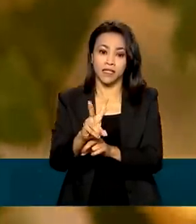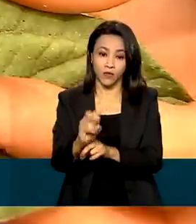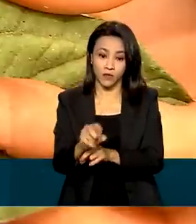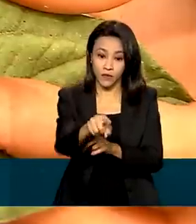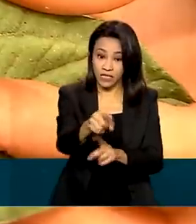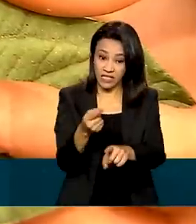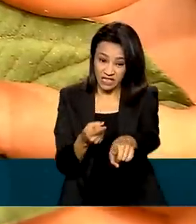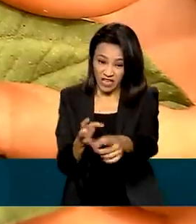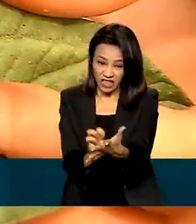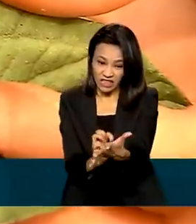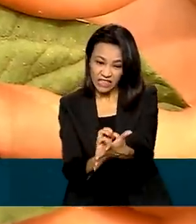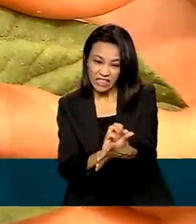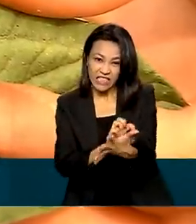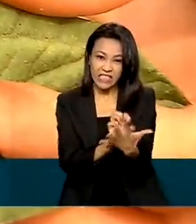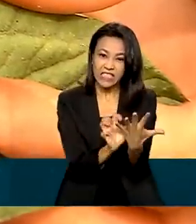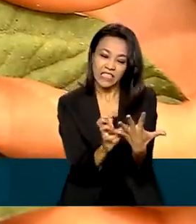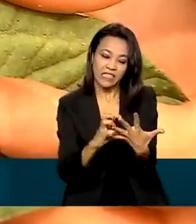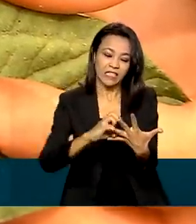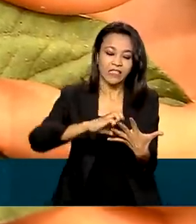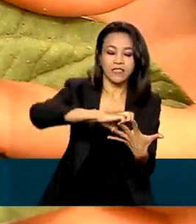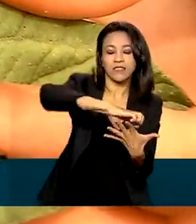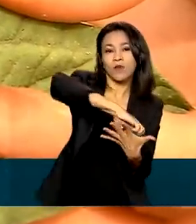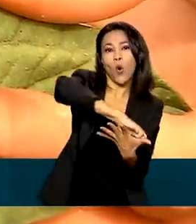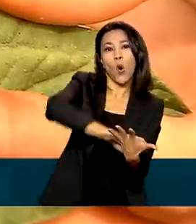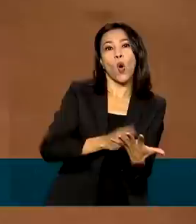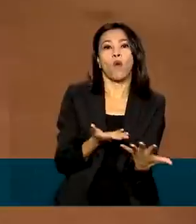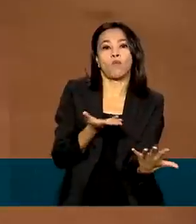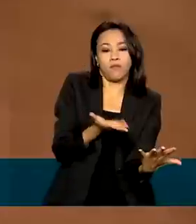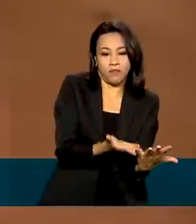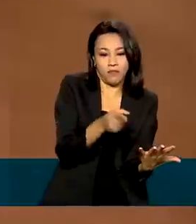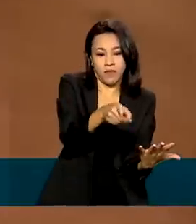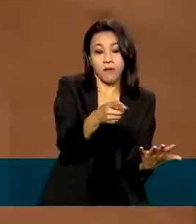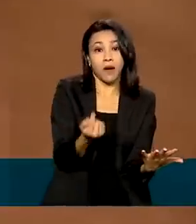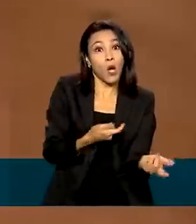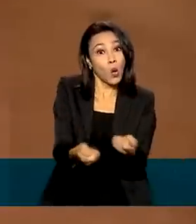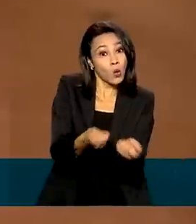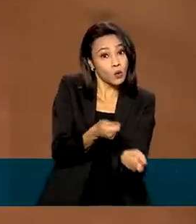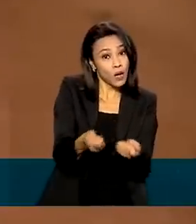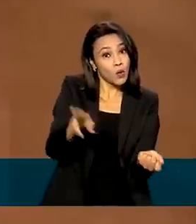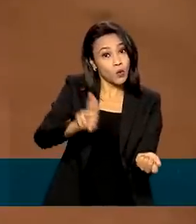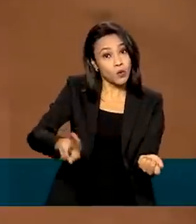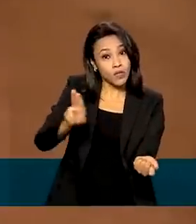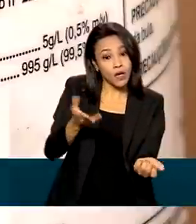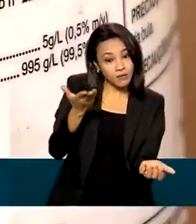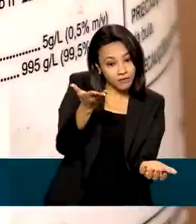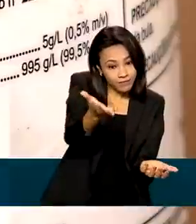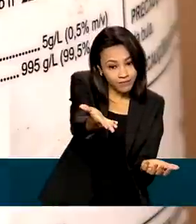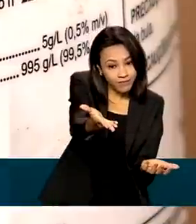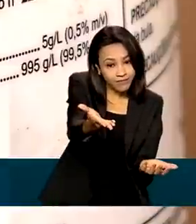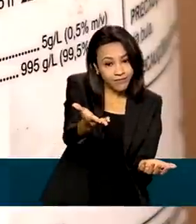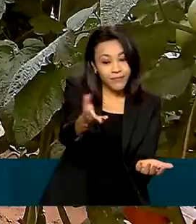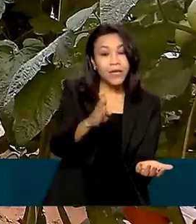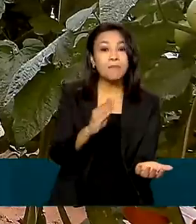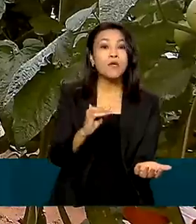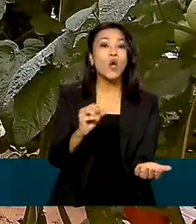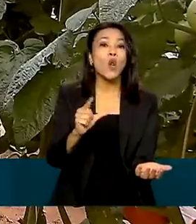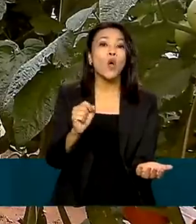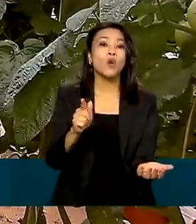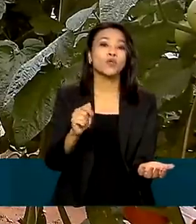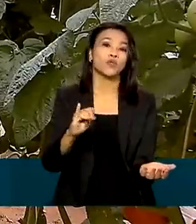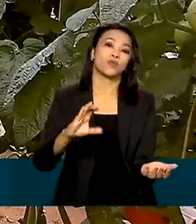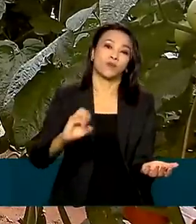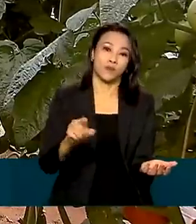pragas. A larva do inseto come a folha por dentro. Para controlar, é usado um defensivo biológico. Os